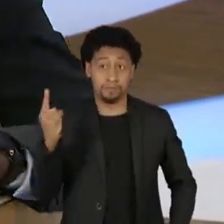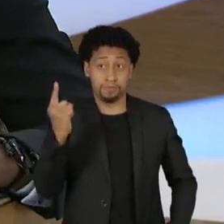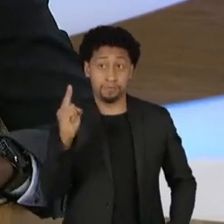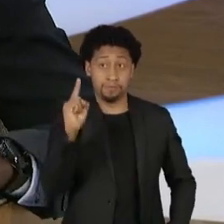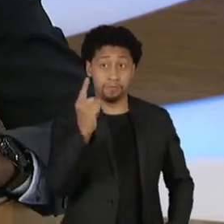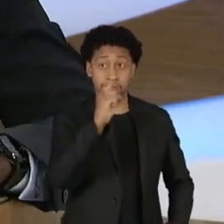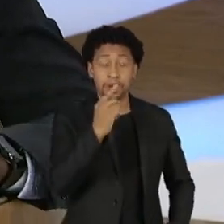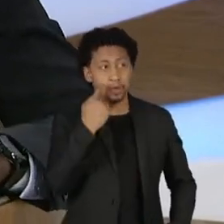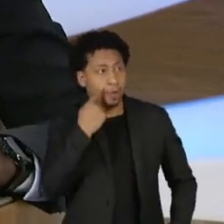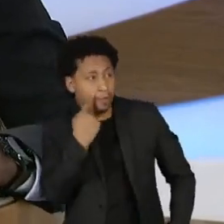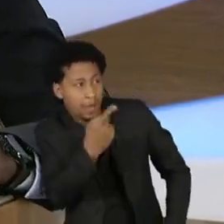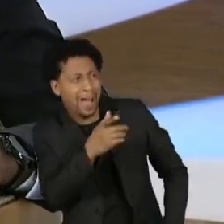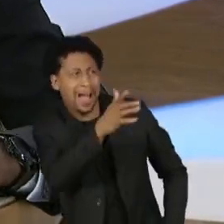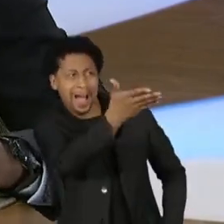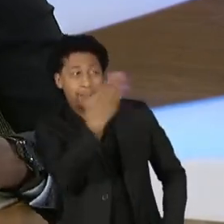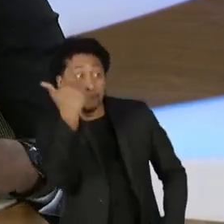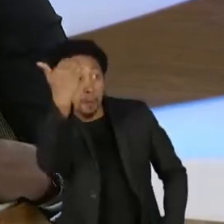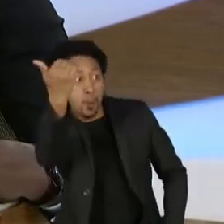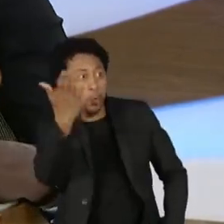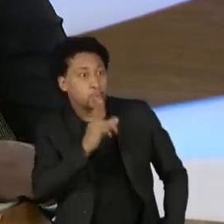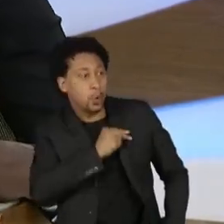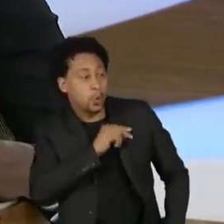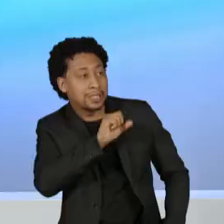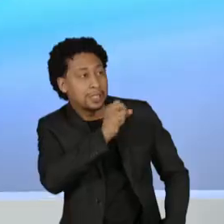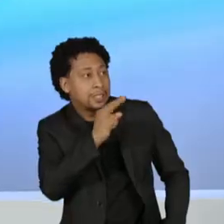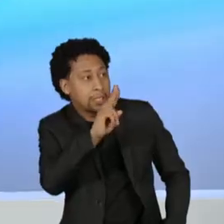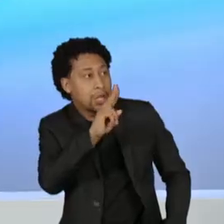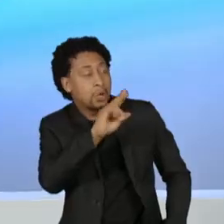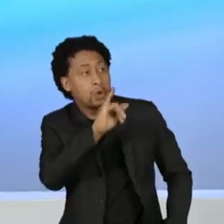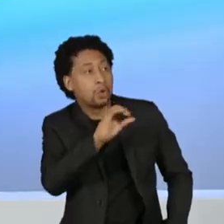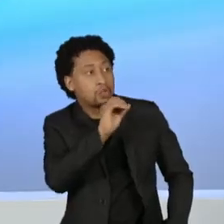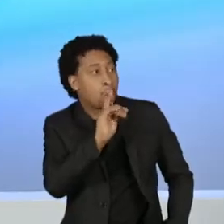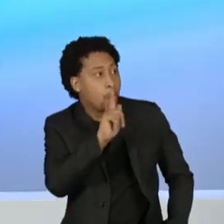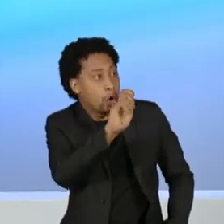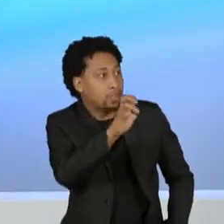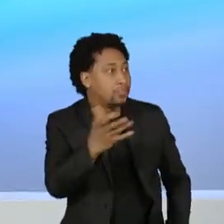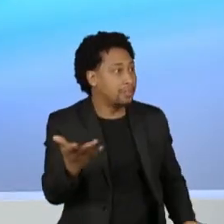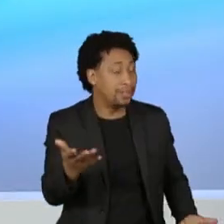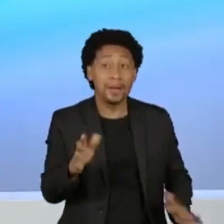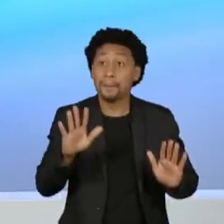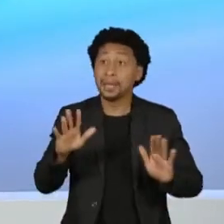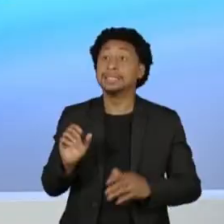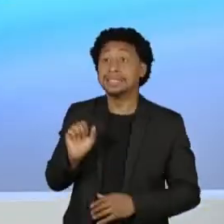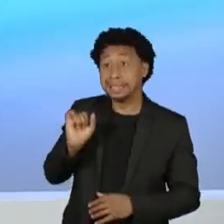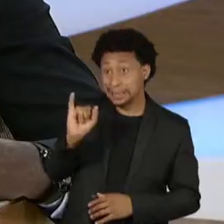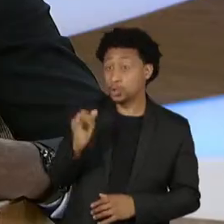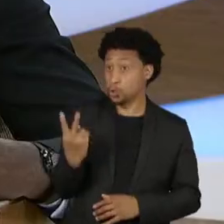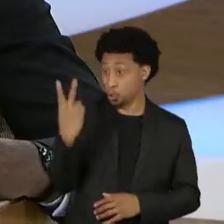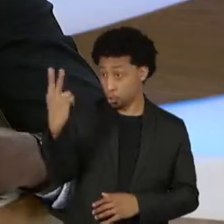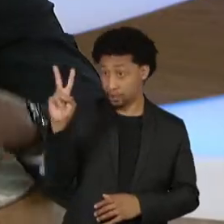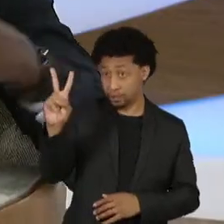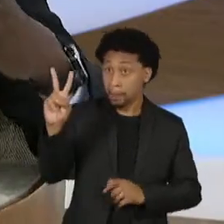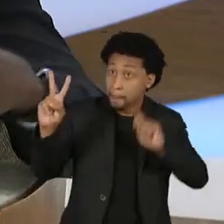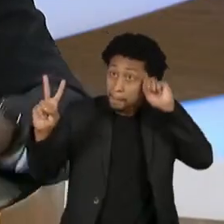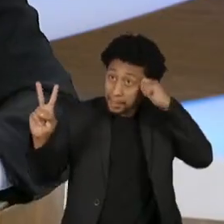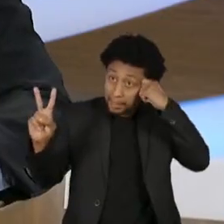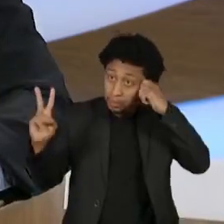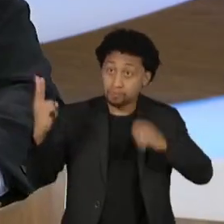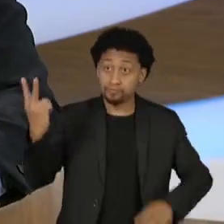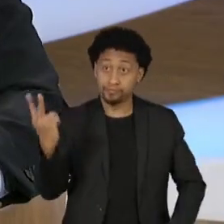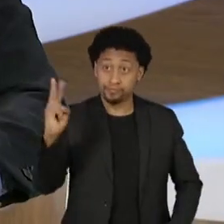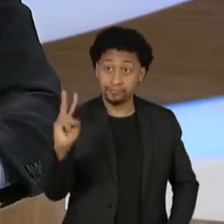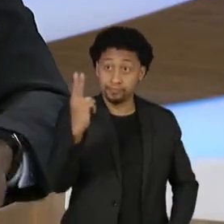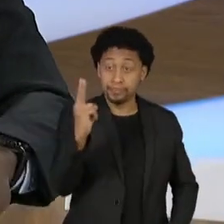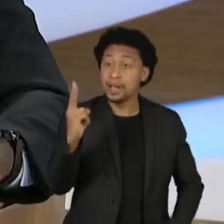Mas de repente só tá eu e minha irmã dois Preto no shopping center entendeu Até que saber um que um é Seu Jorge o outro é o irmão dele Muita